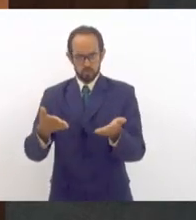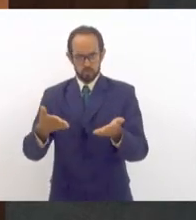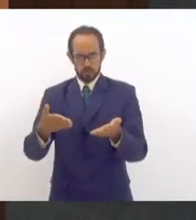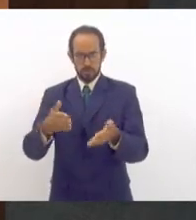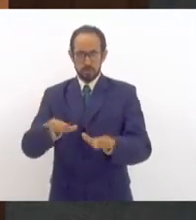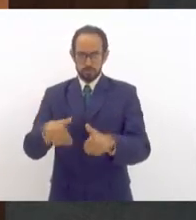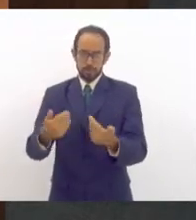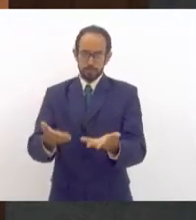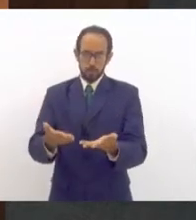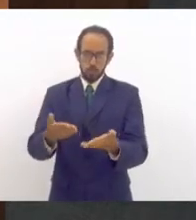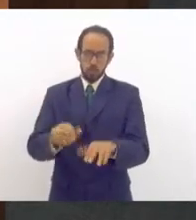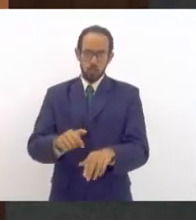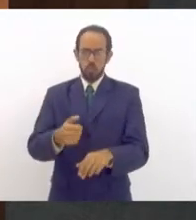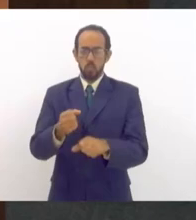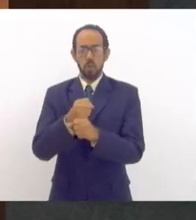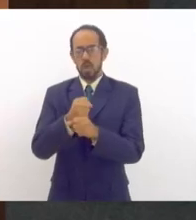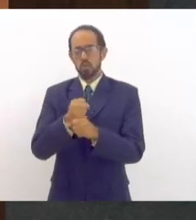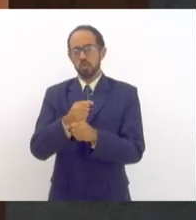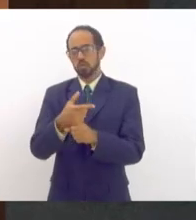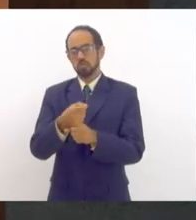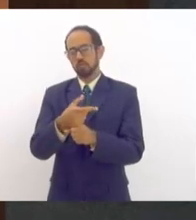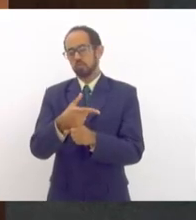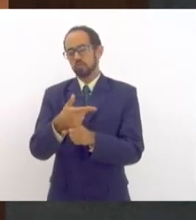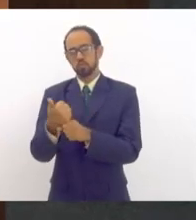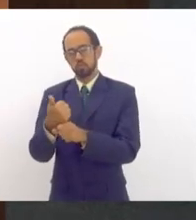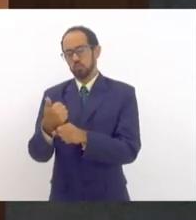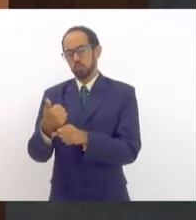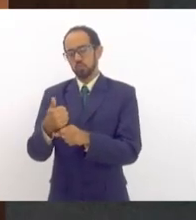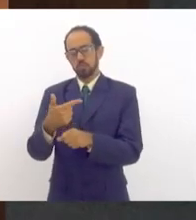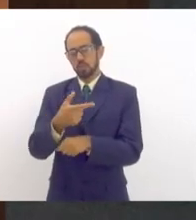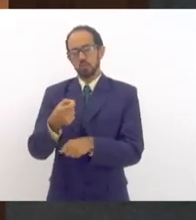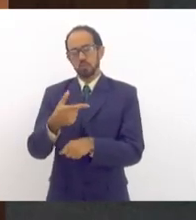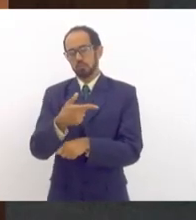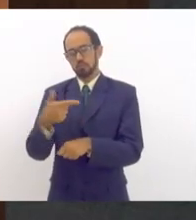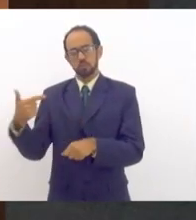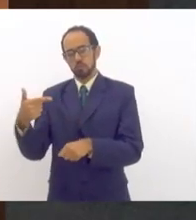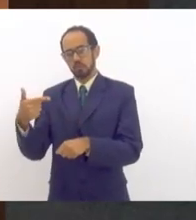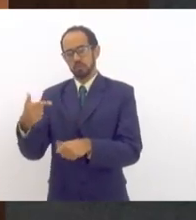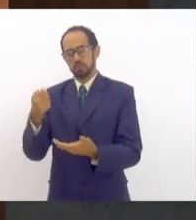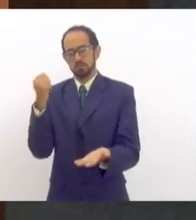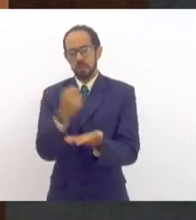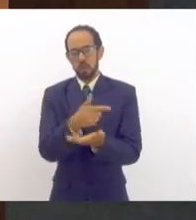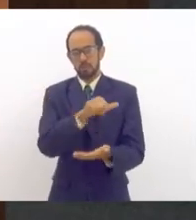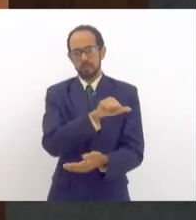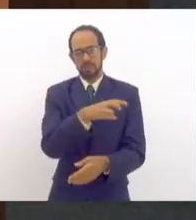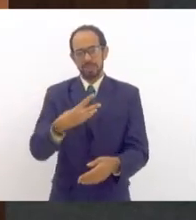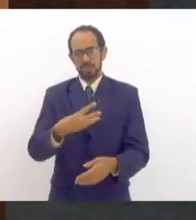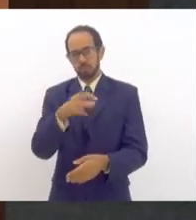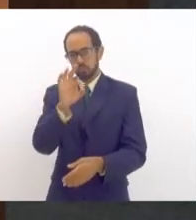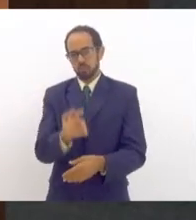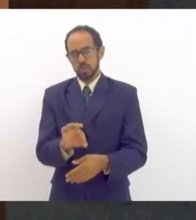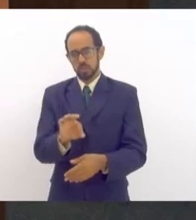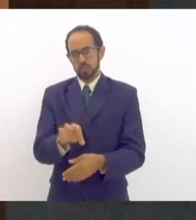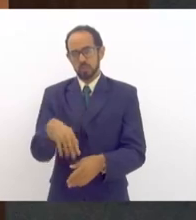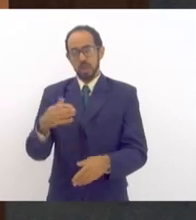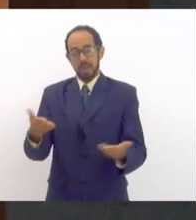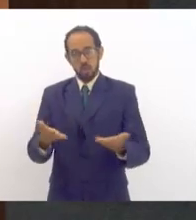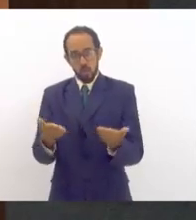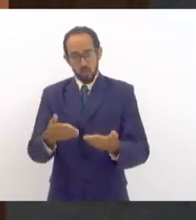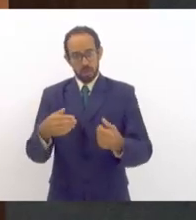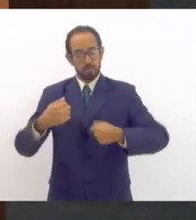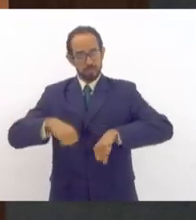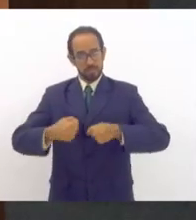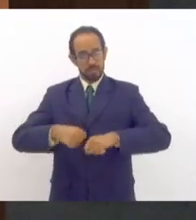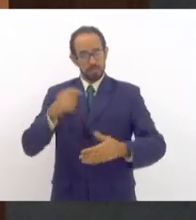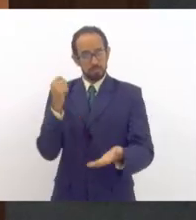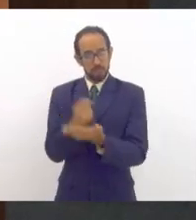de 2021 para 2022 foi pago 13% de 2022 para 2023 era necessário pagar